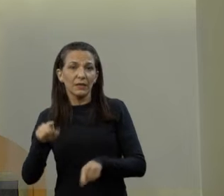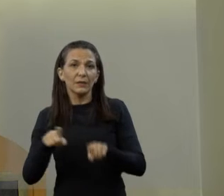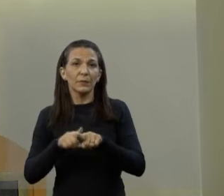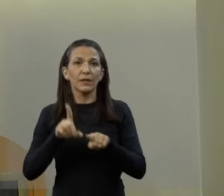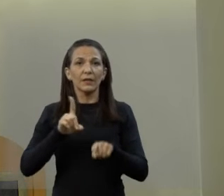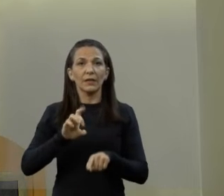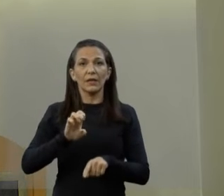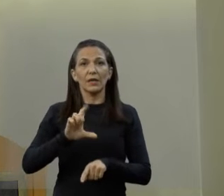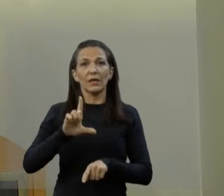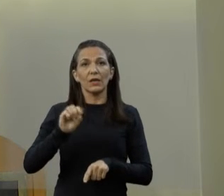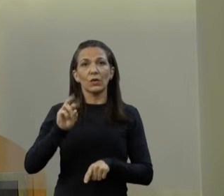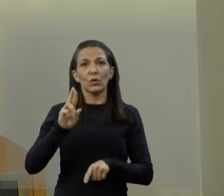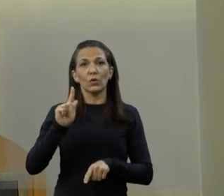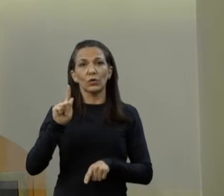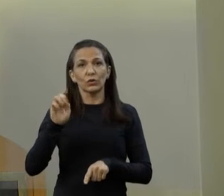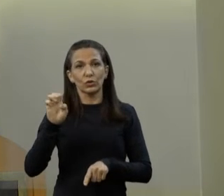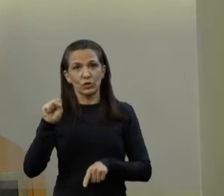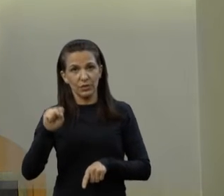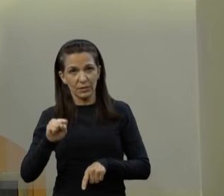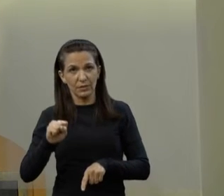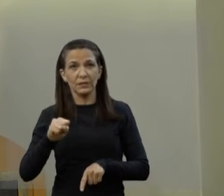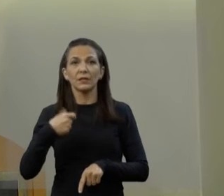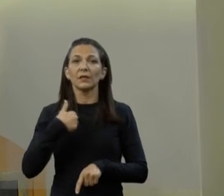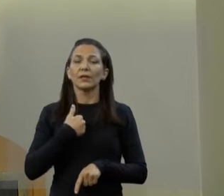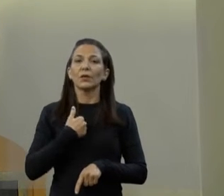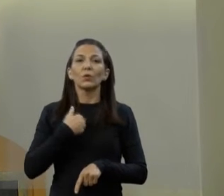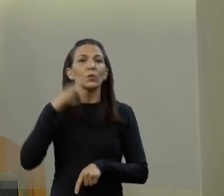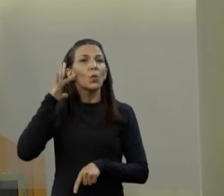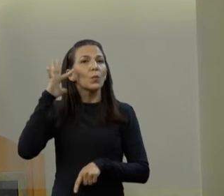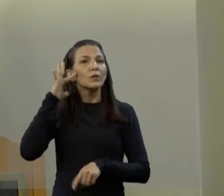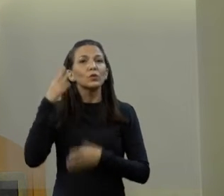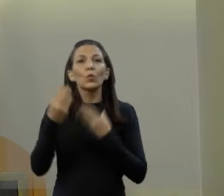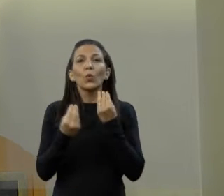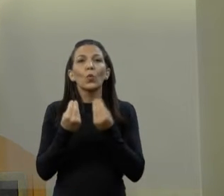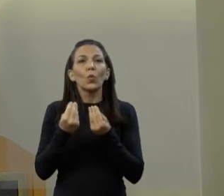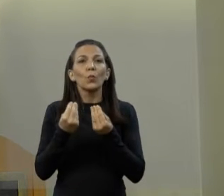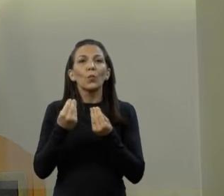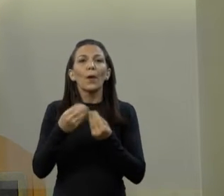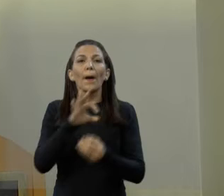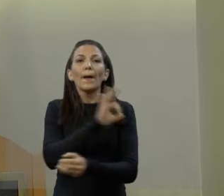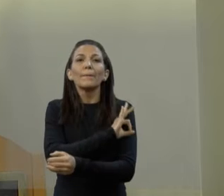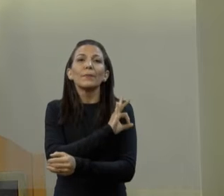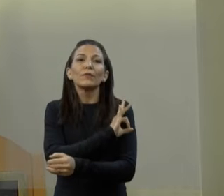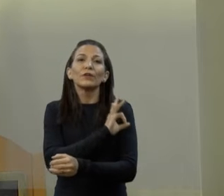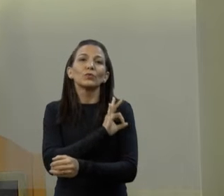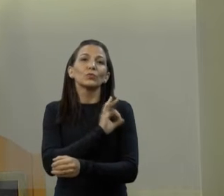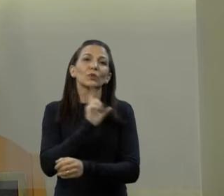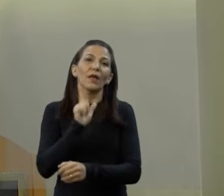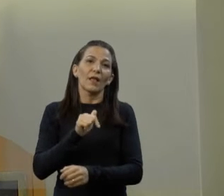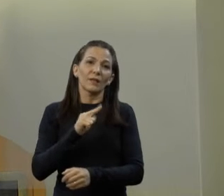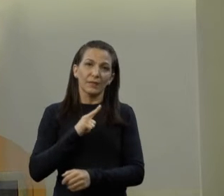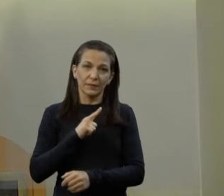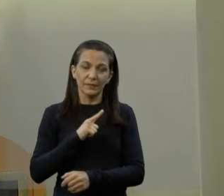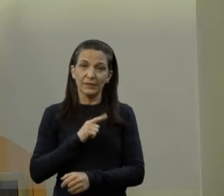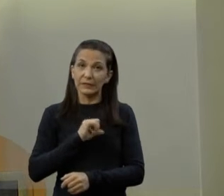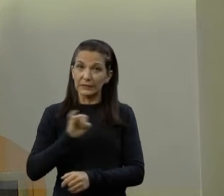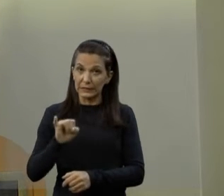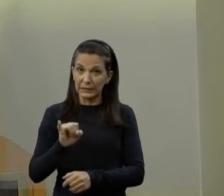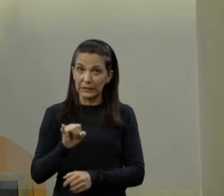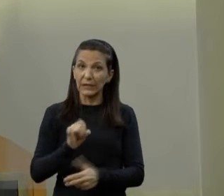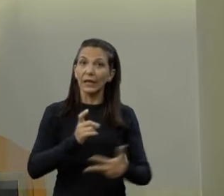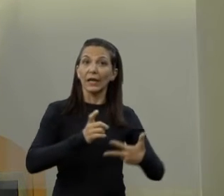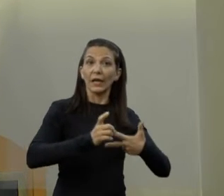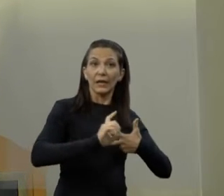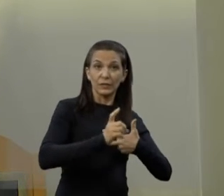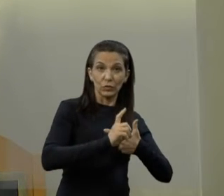lojas mano e eu não imagino que seria isso a prefeitura E se o a parte